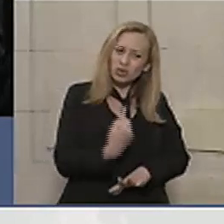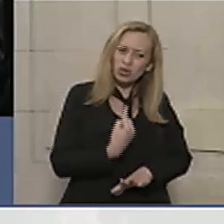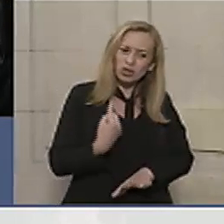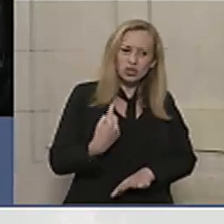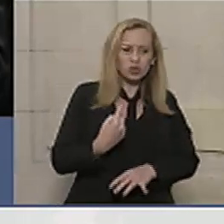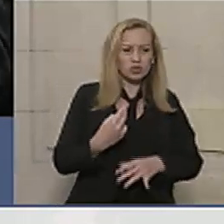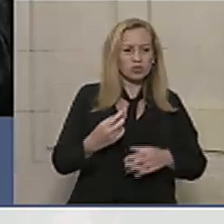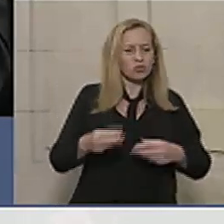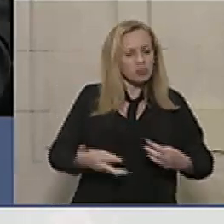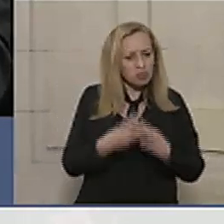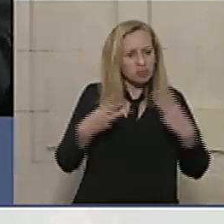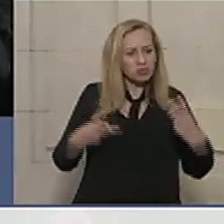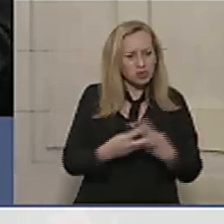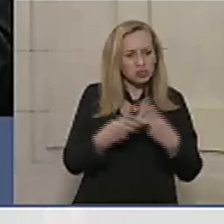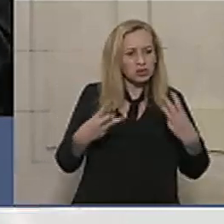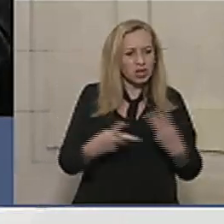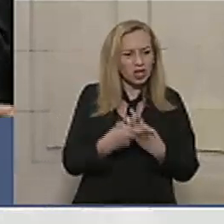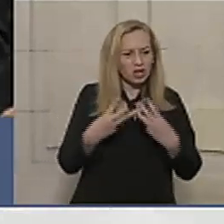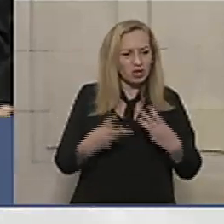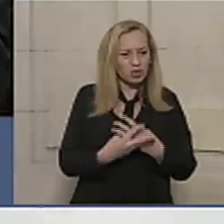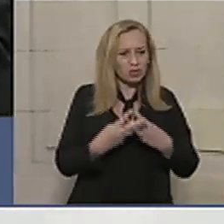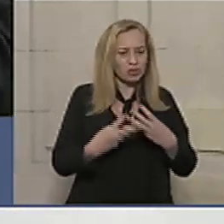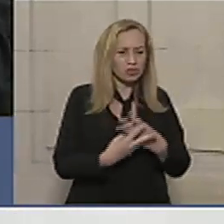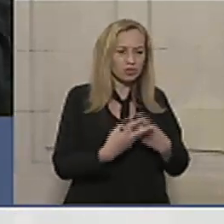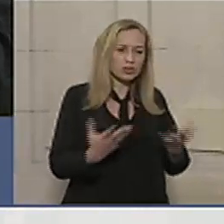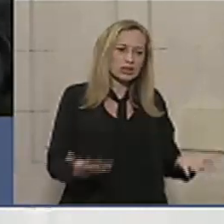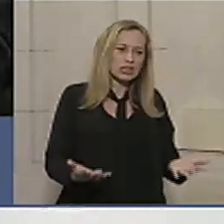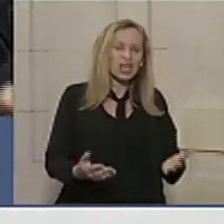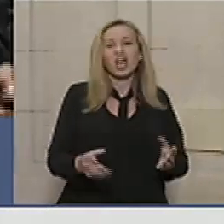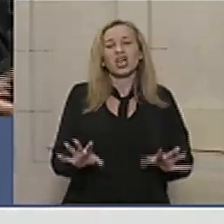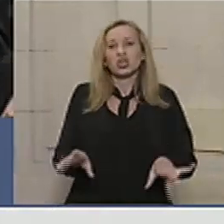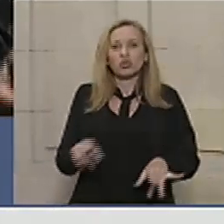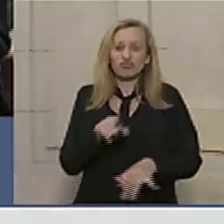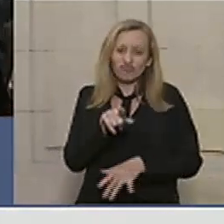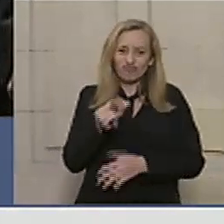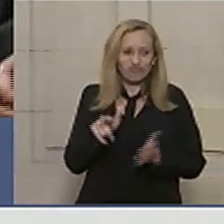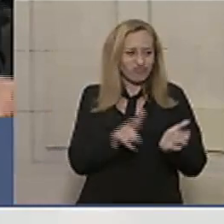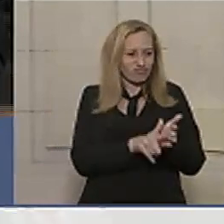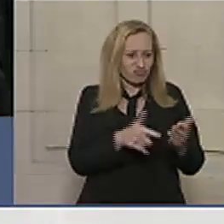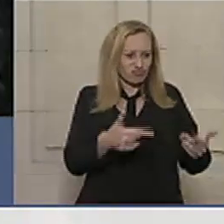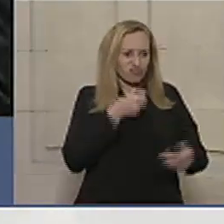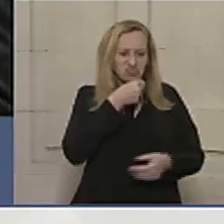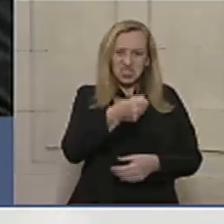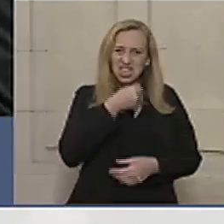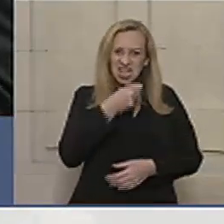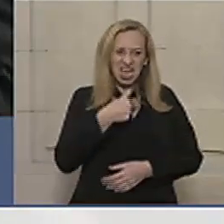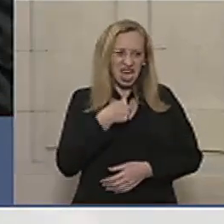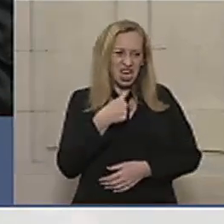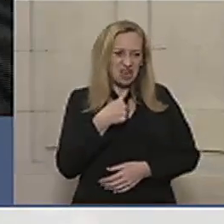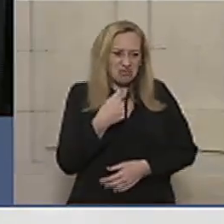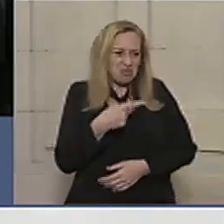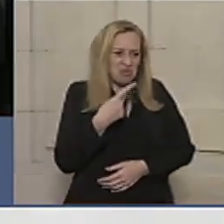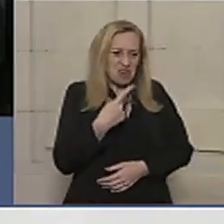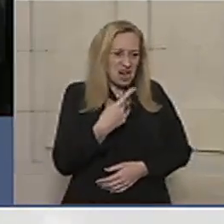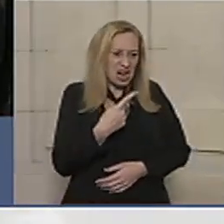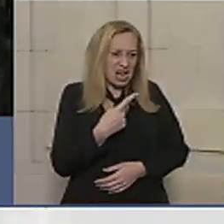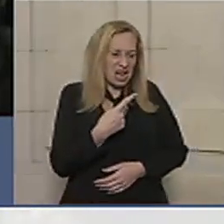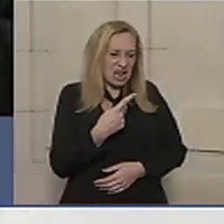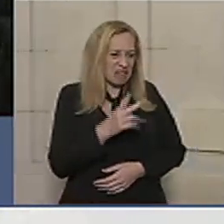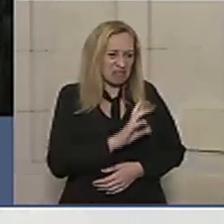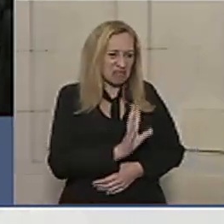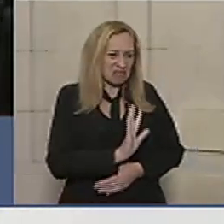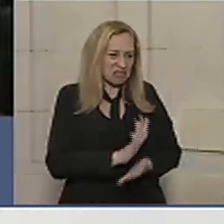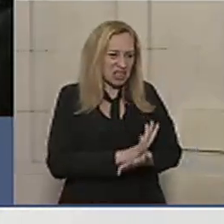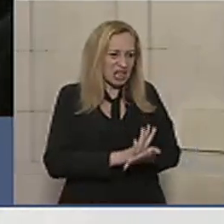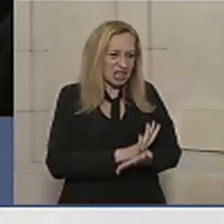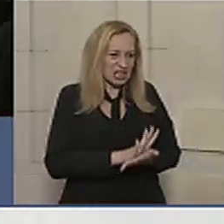isso, publicou, e mais ainda esse jornalista, que hoje eu não vou falar o adjetivo dele, já que o pessoal do